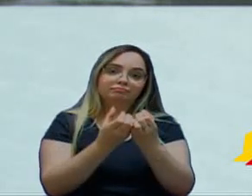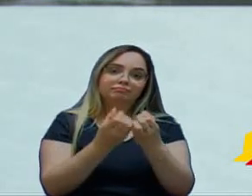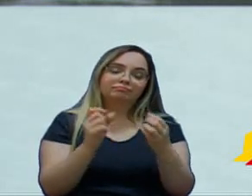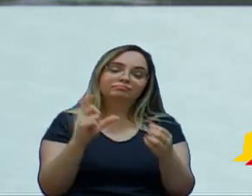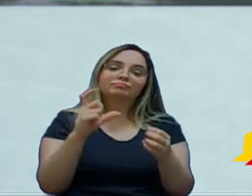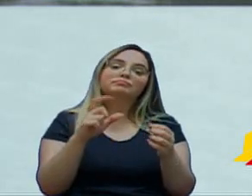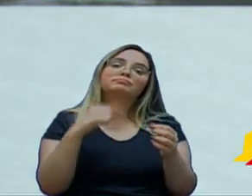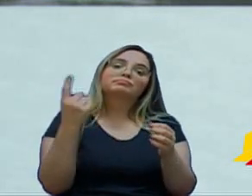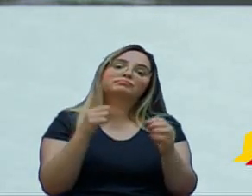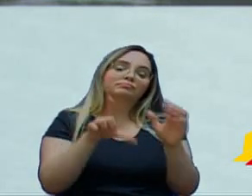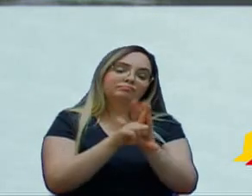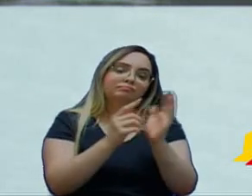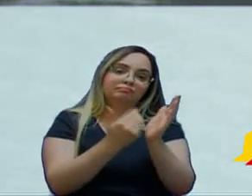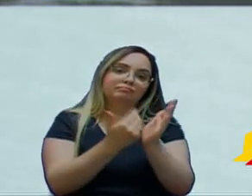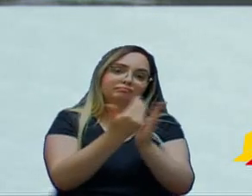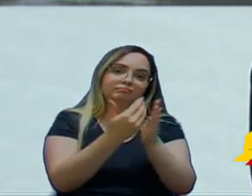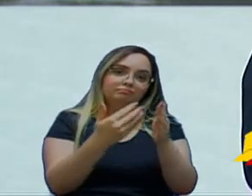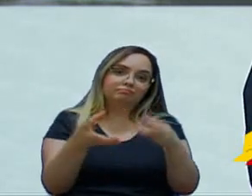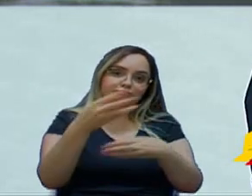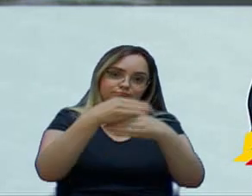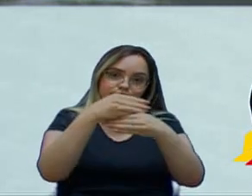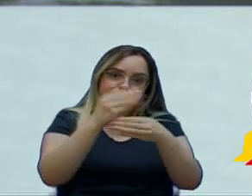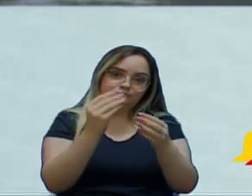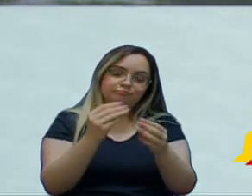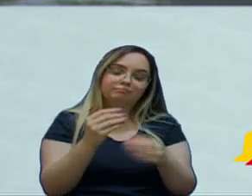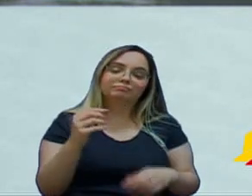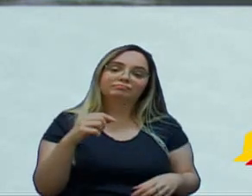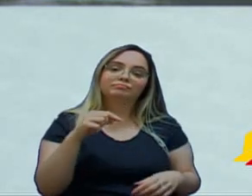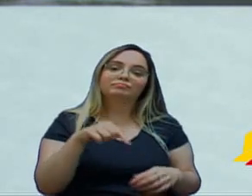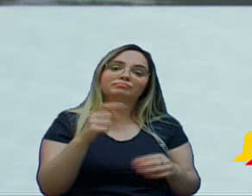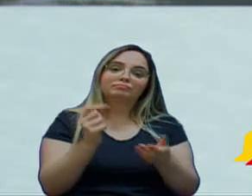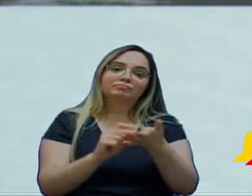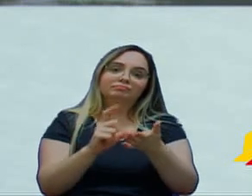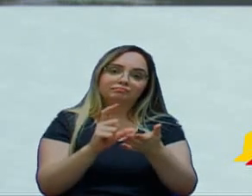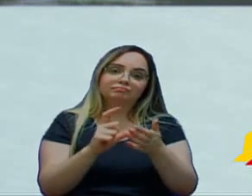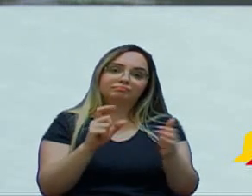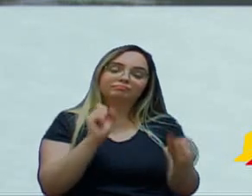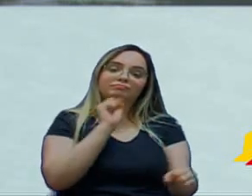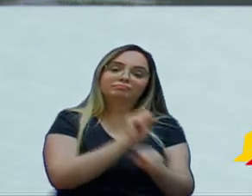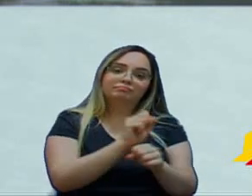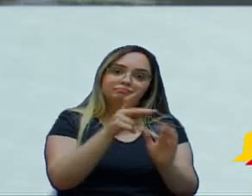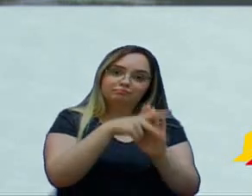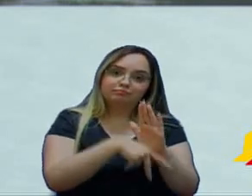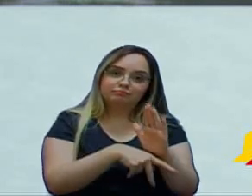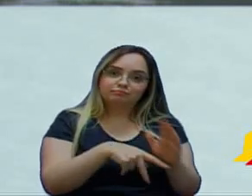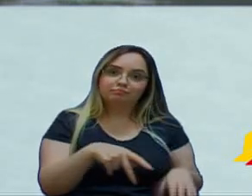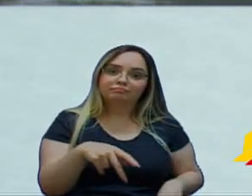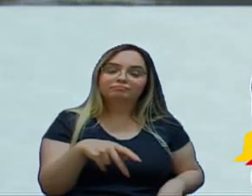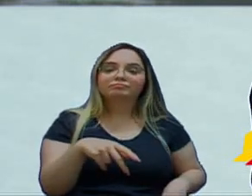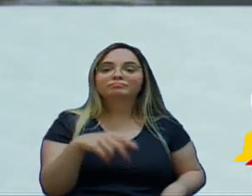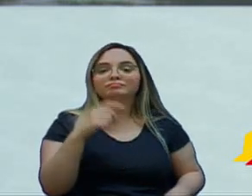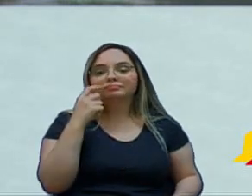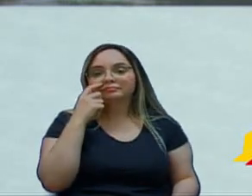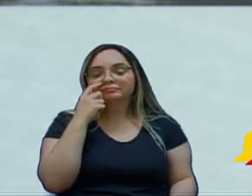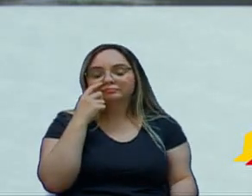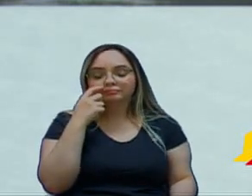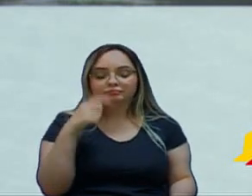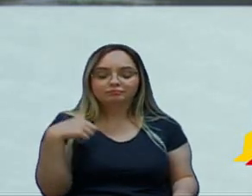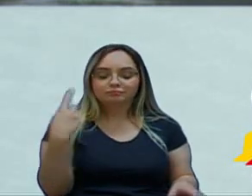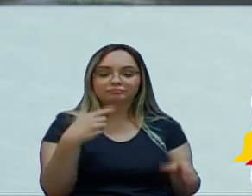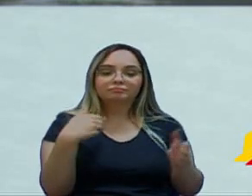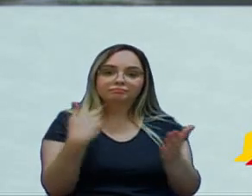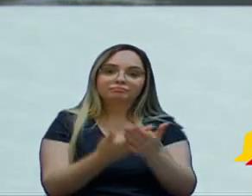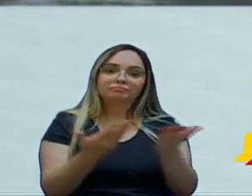uma emenda, a emenda parou o projeto, e a gente vem, desde então, conversando com o nosso